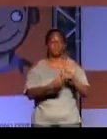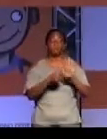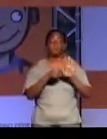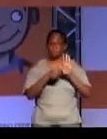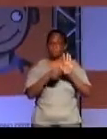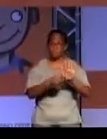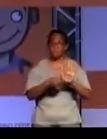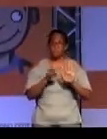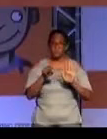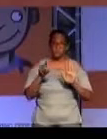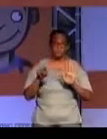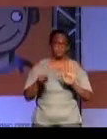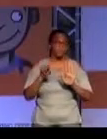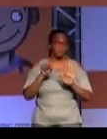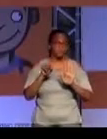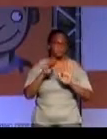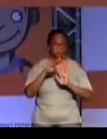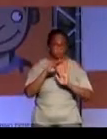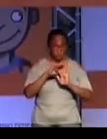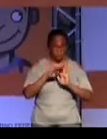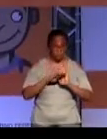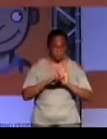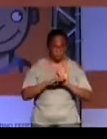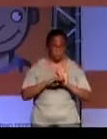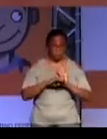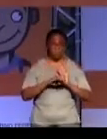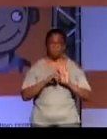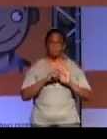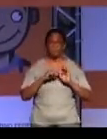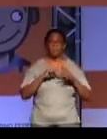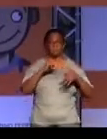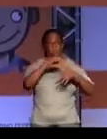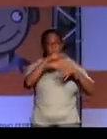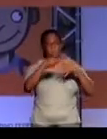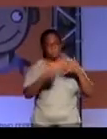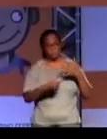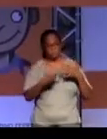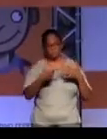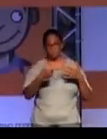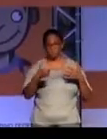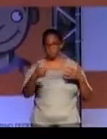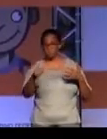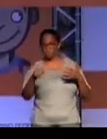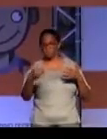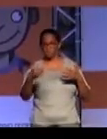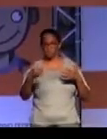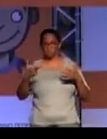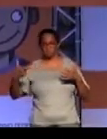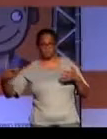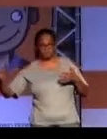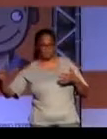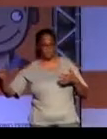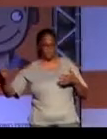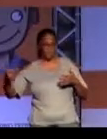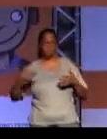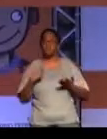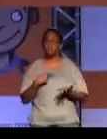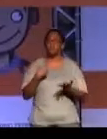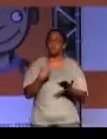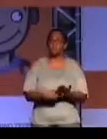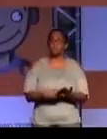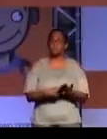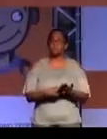mostrar que, com o programa da década de vacinas, que 2011 2020, com compromisso